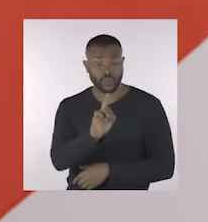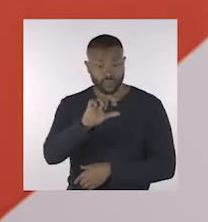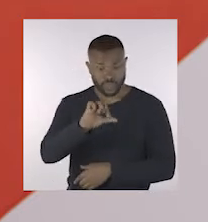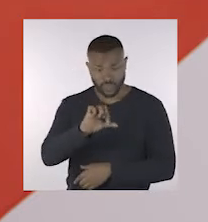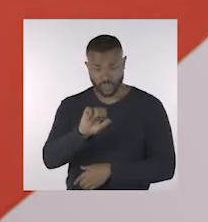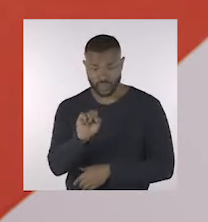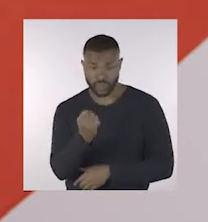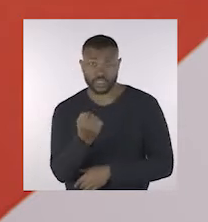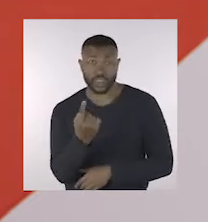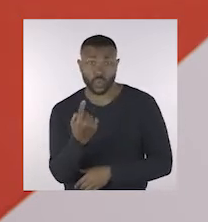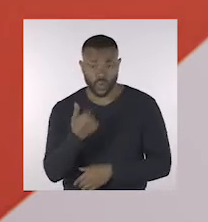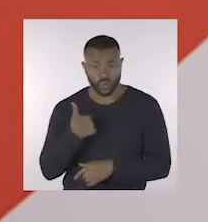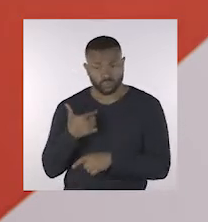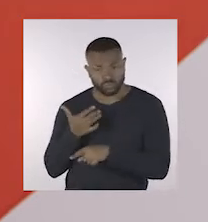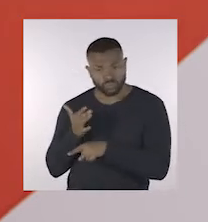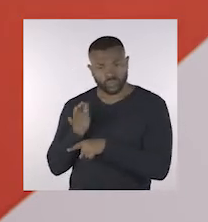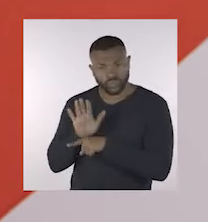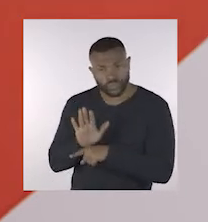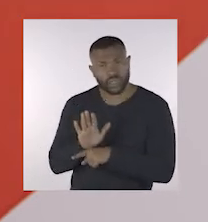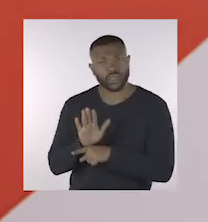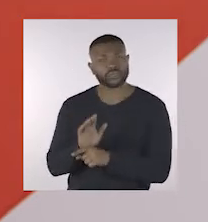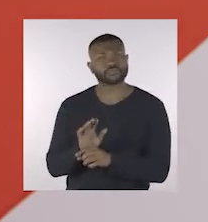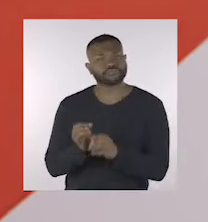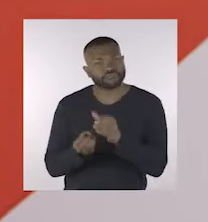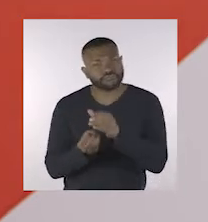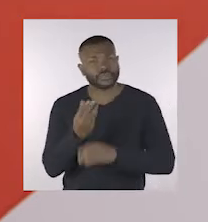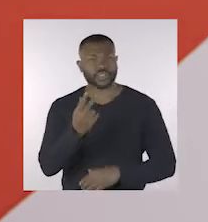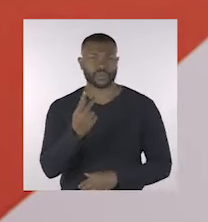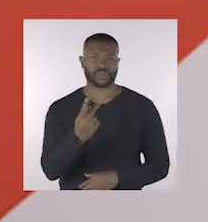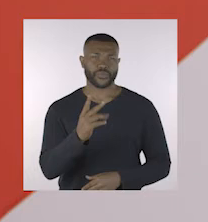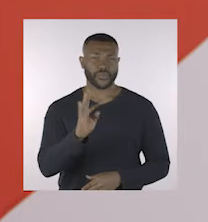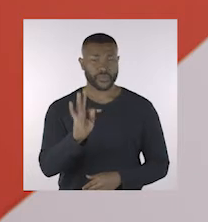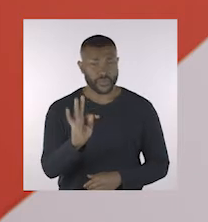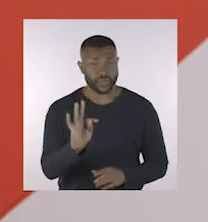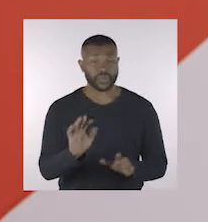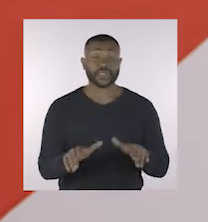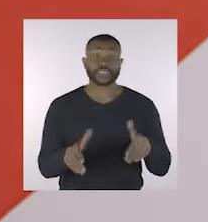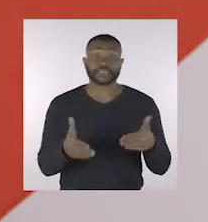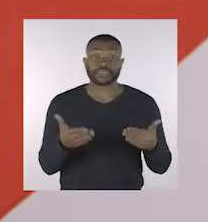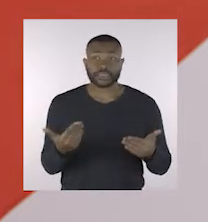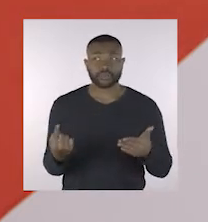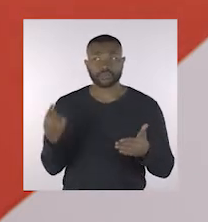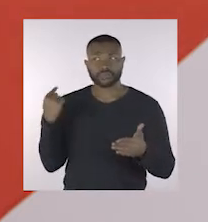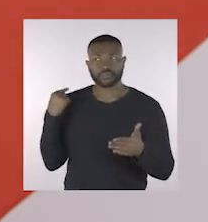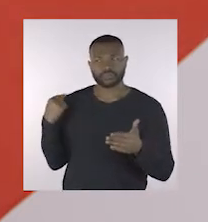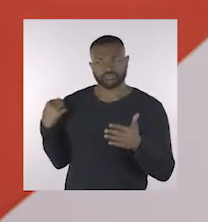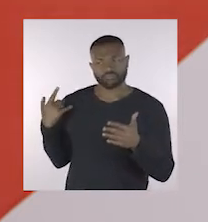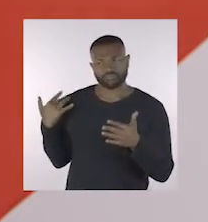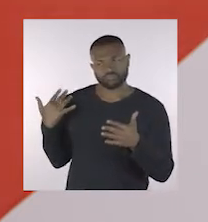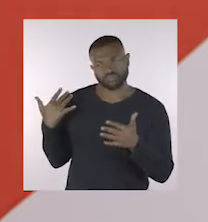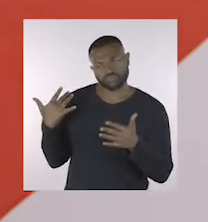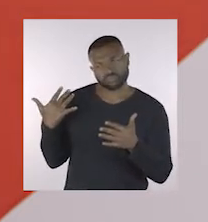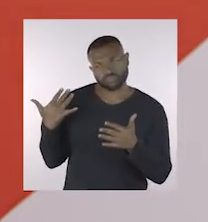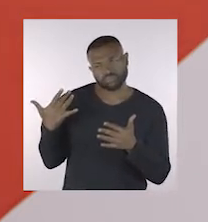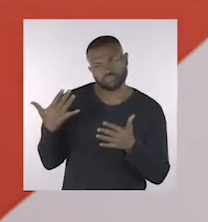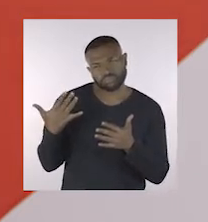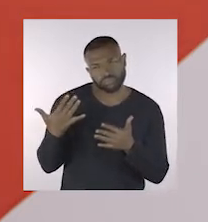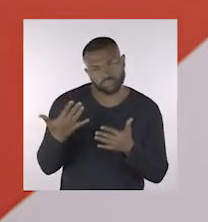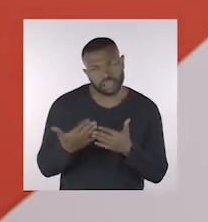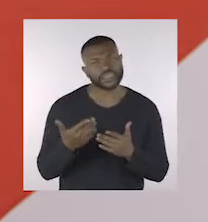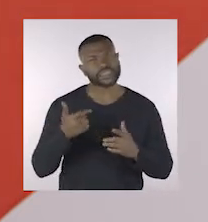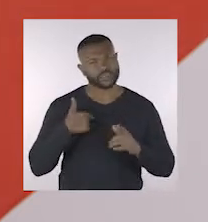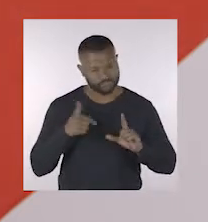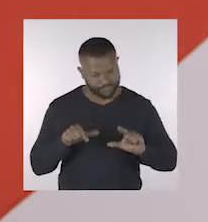1981 A gente ajuda na na construção do do PT Então a partir daí eu